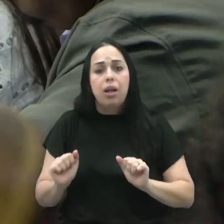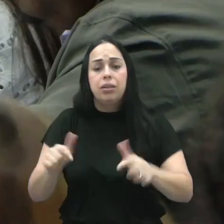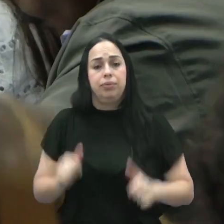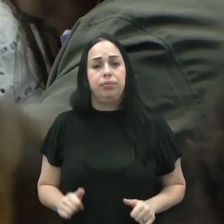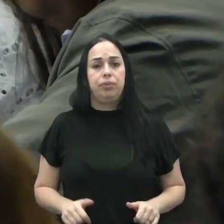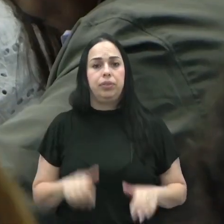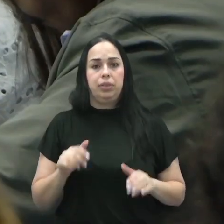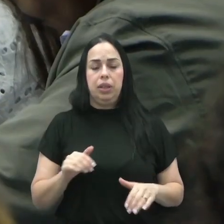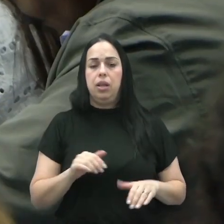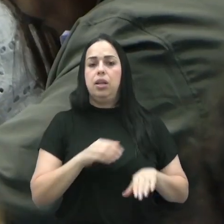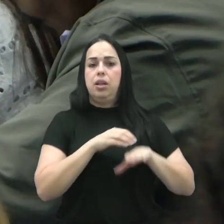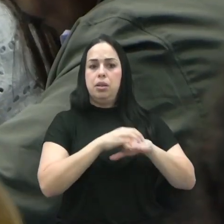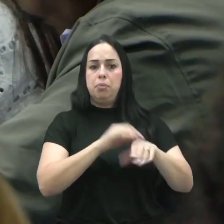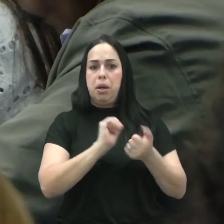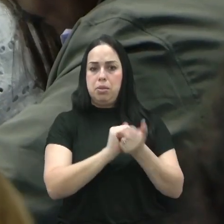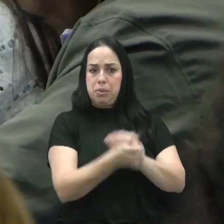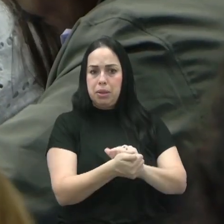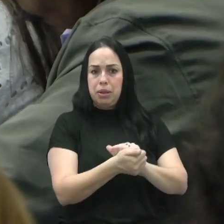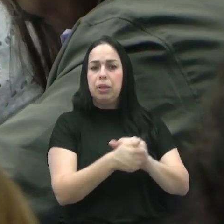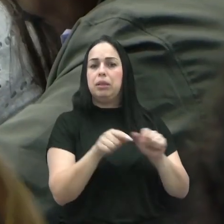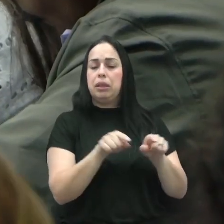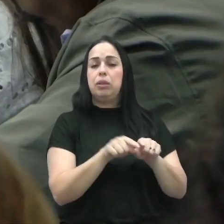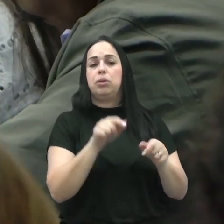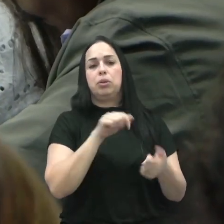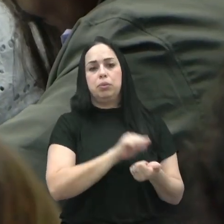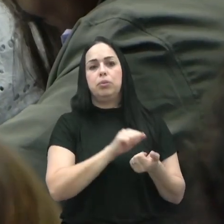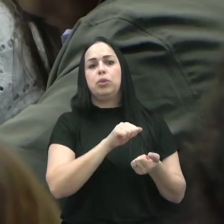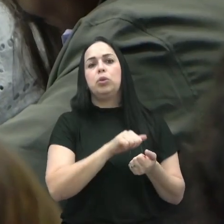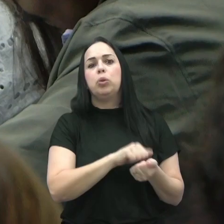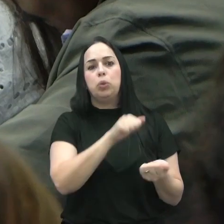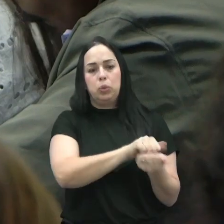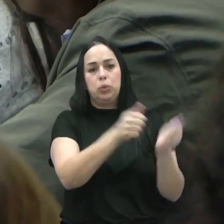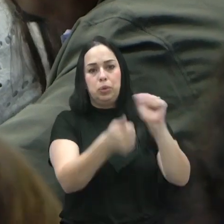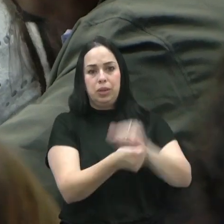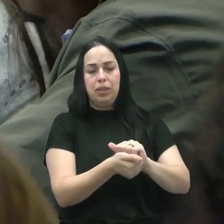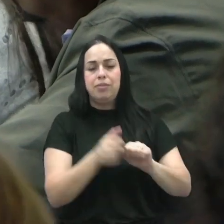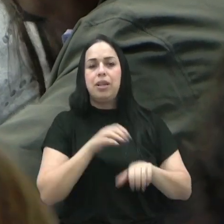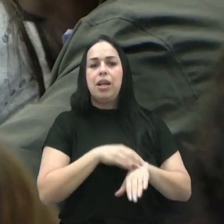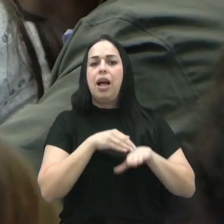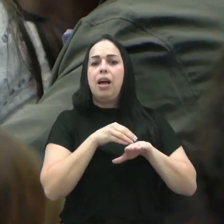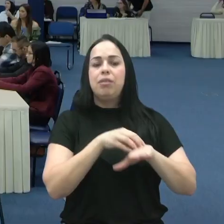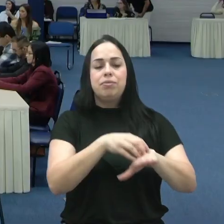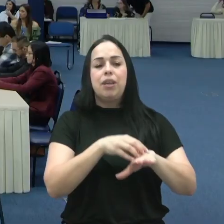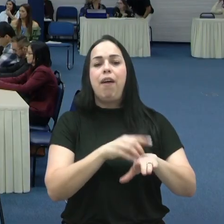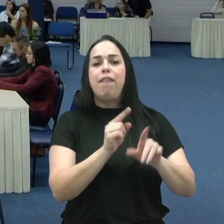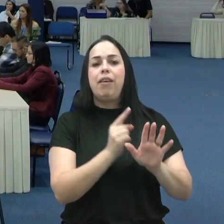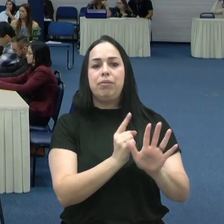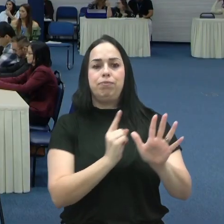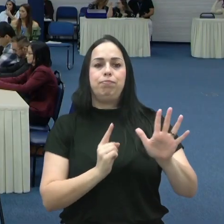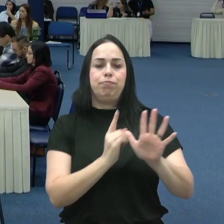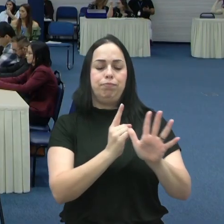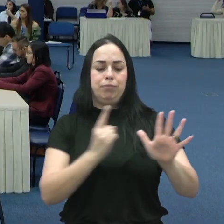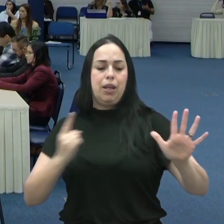prática. Segundo a mobilidade urbana, a fila do transporte adaptado foi zerada.